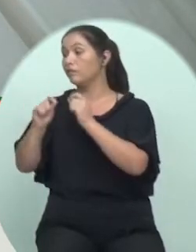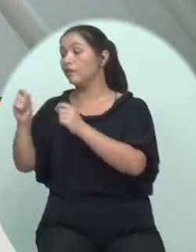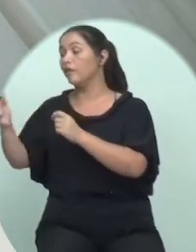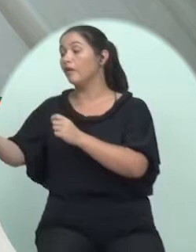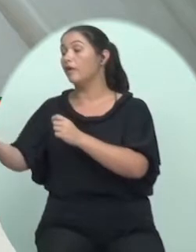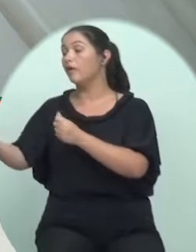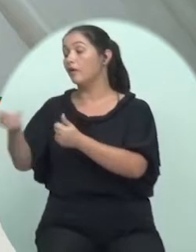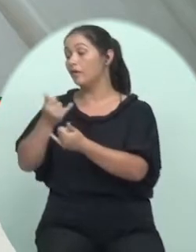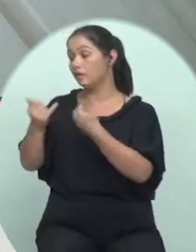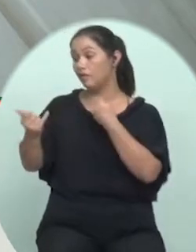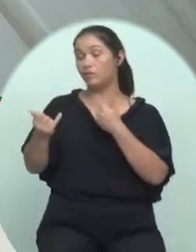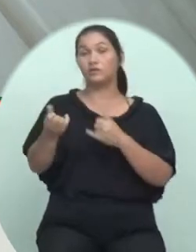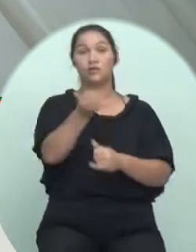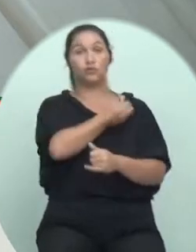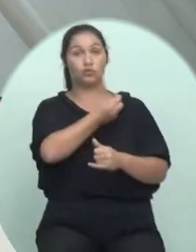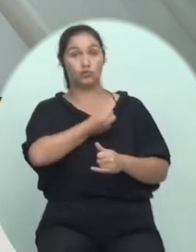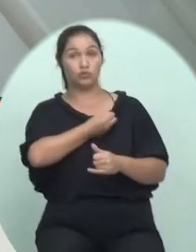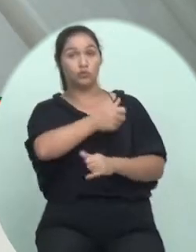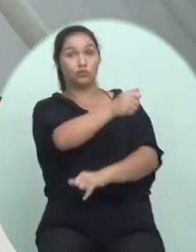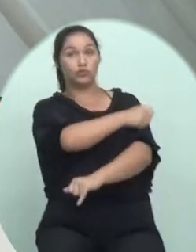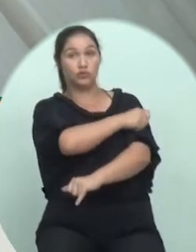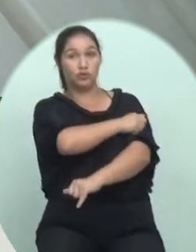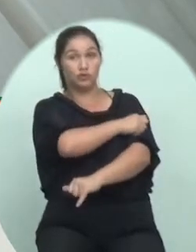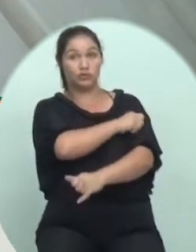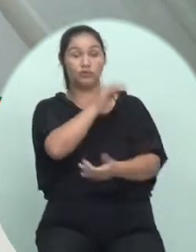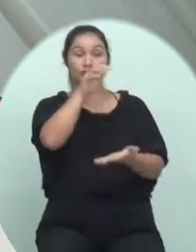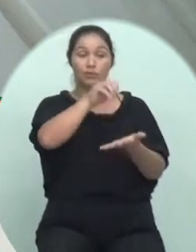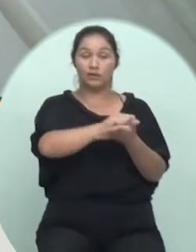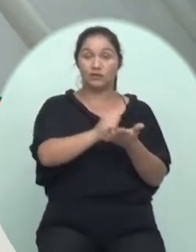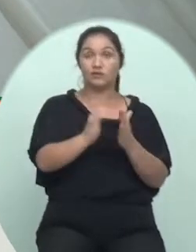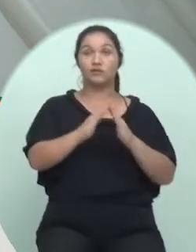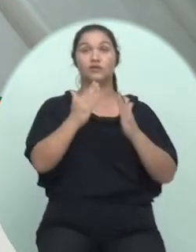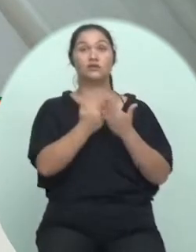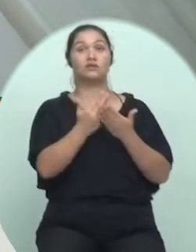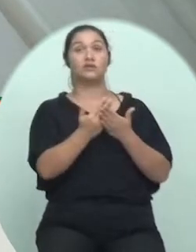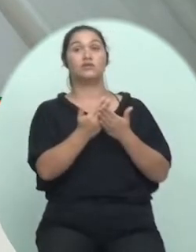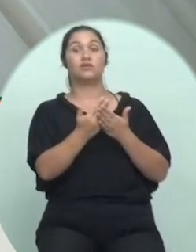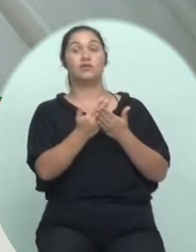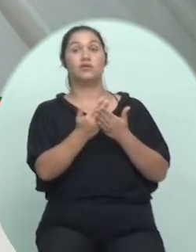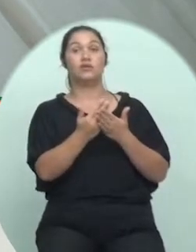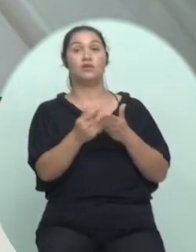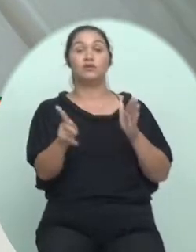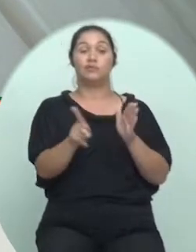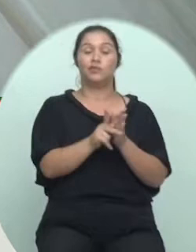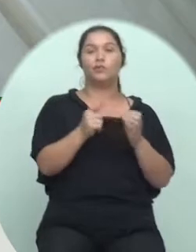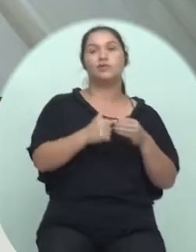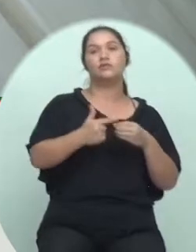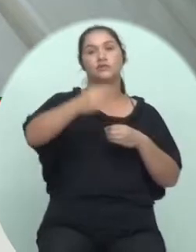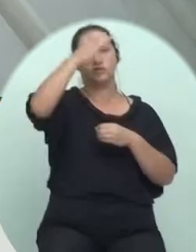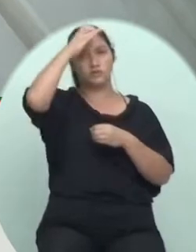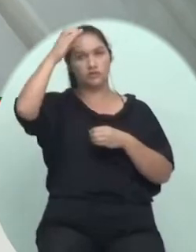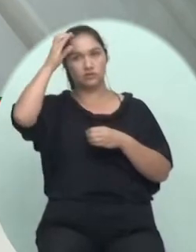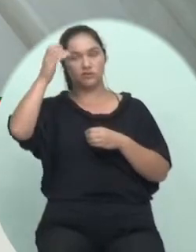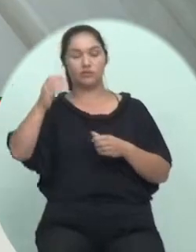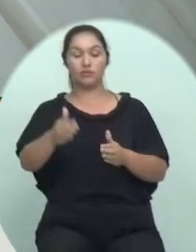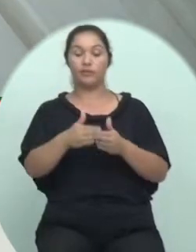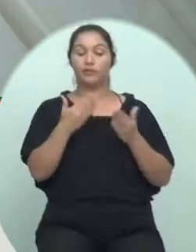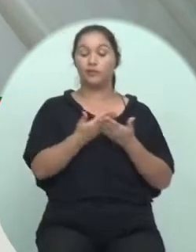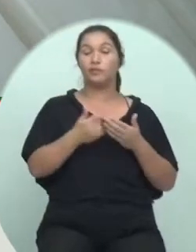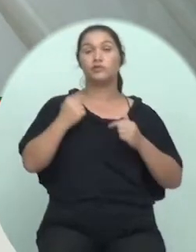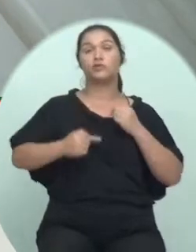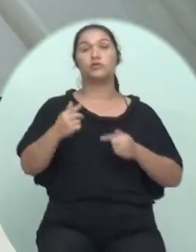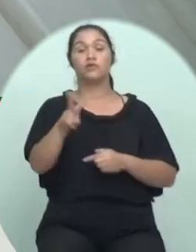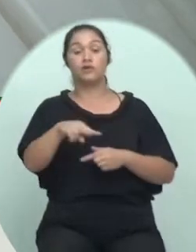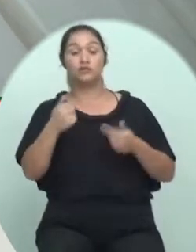nas escolas municipais de Criciúma. O requerimento está em discussão. Não havendo o que discutir, está em